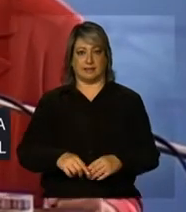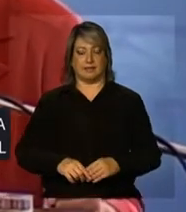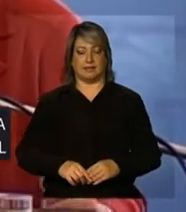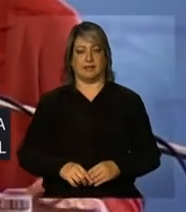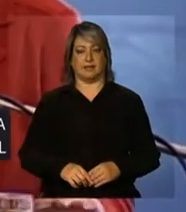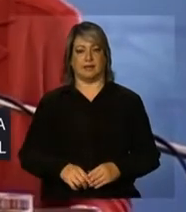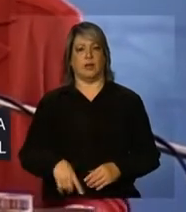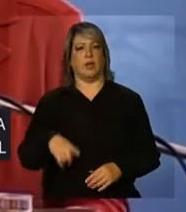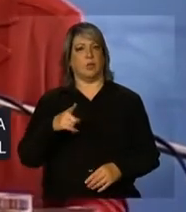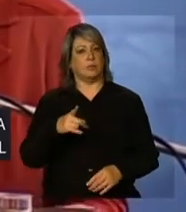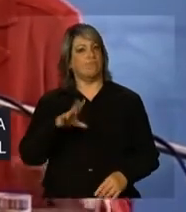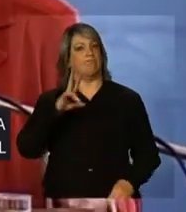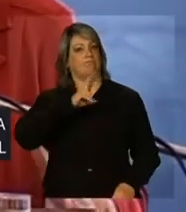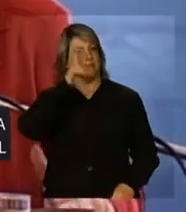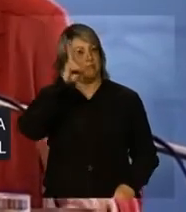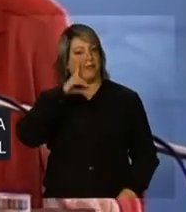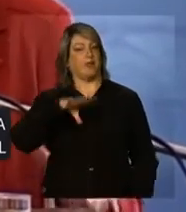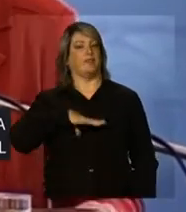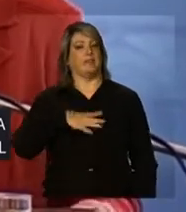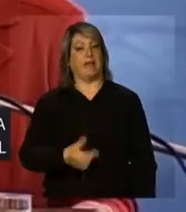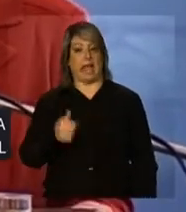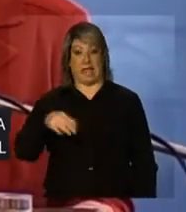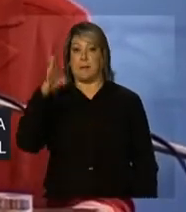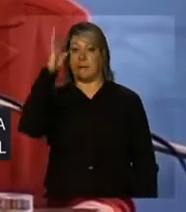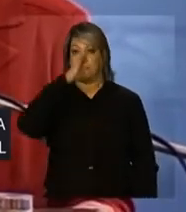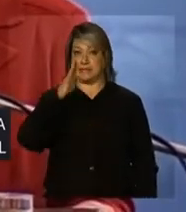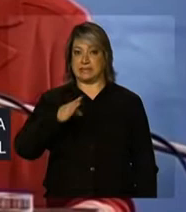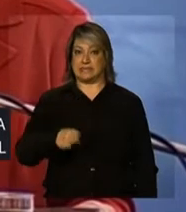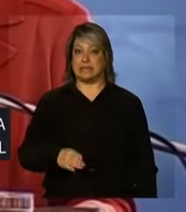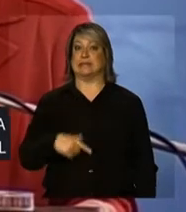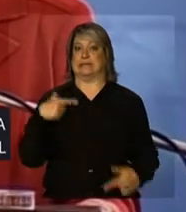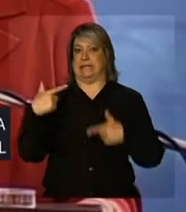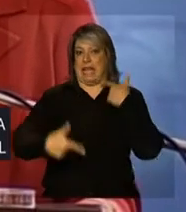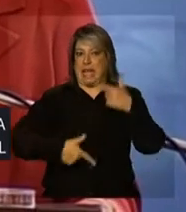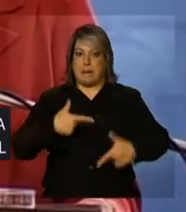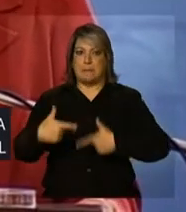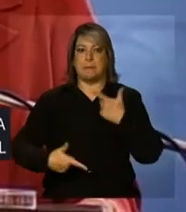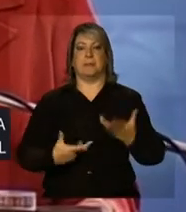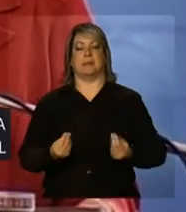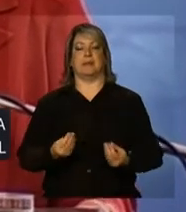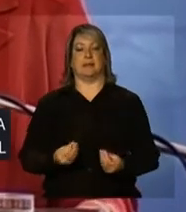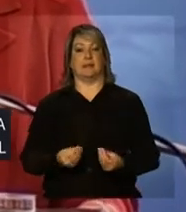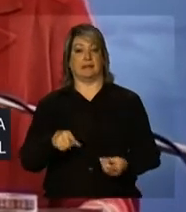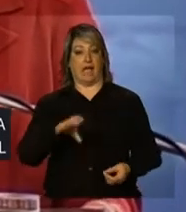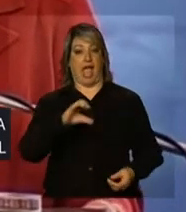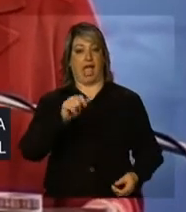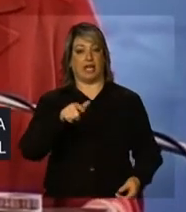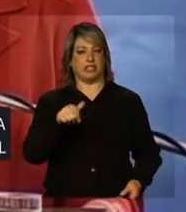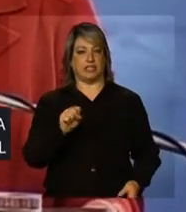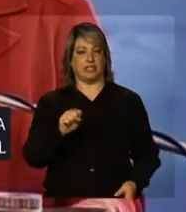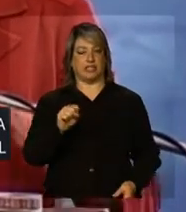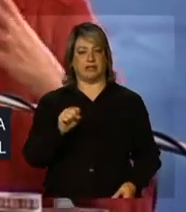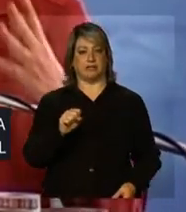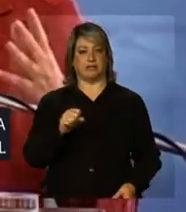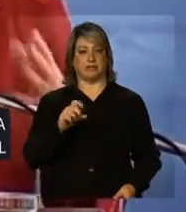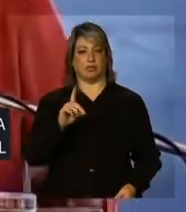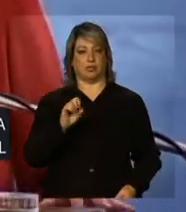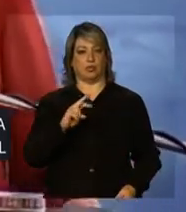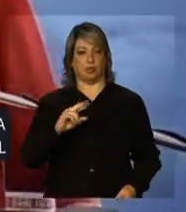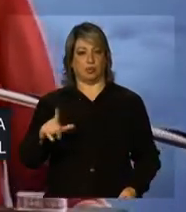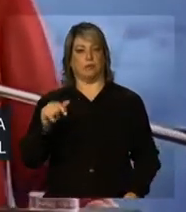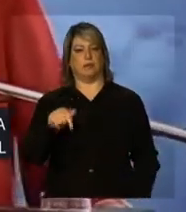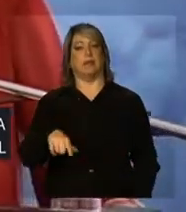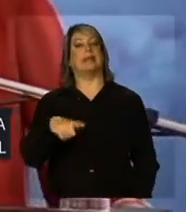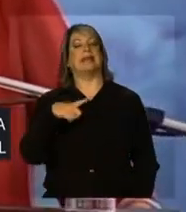um grande desafio nós temos no Brasil um grande desafio em Caxias tem um